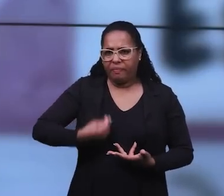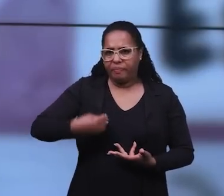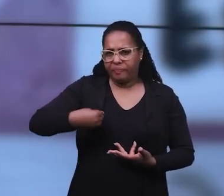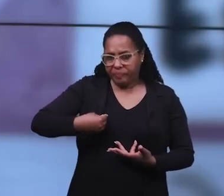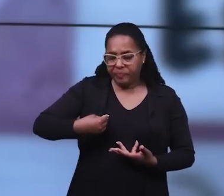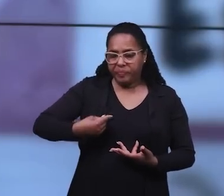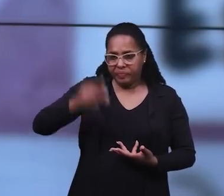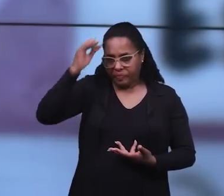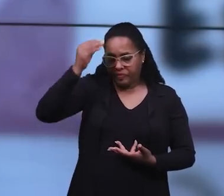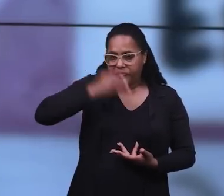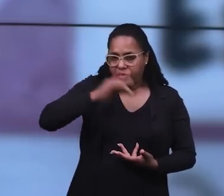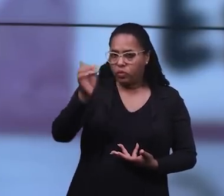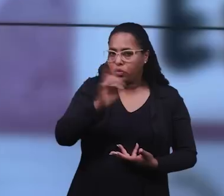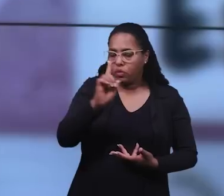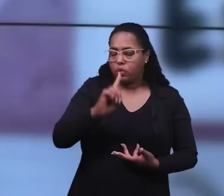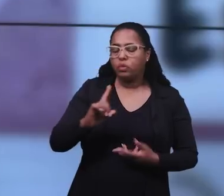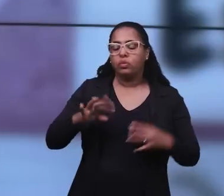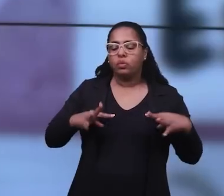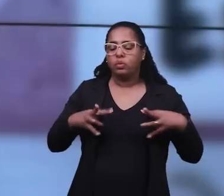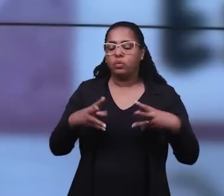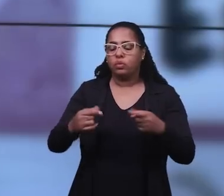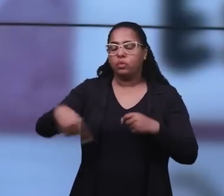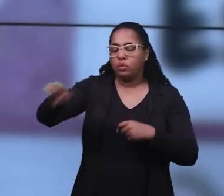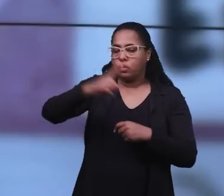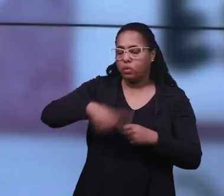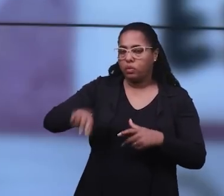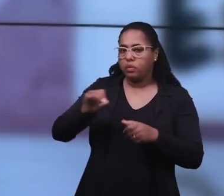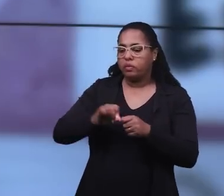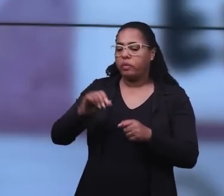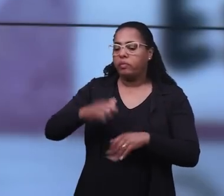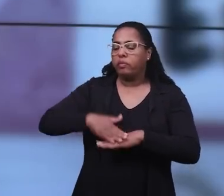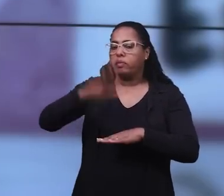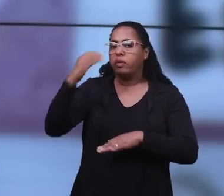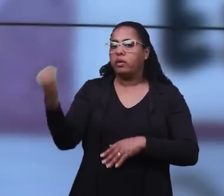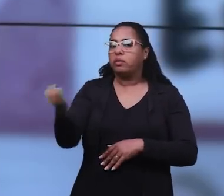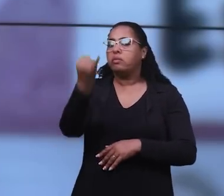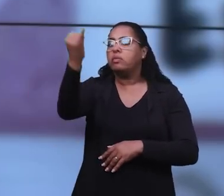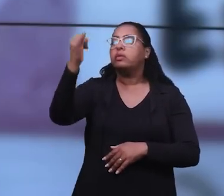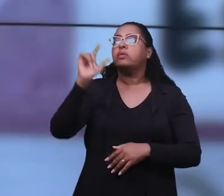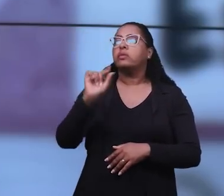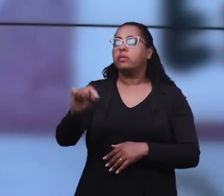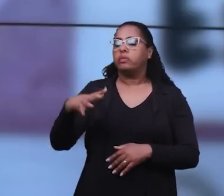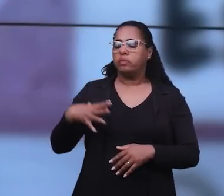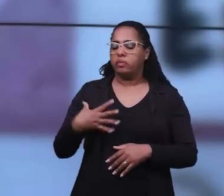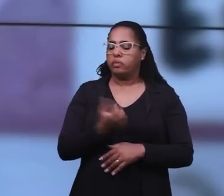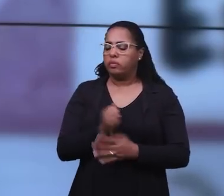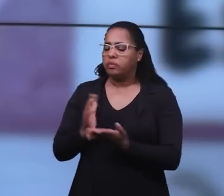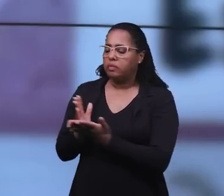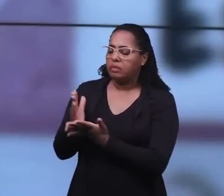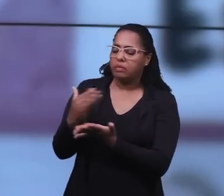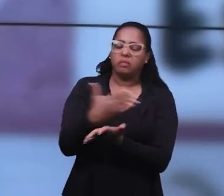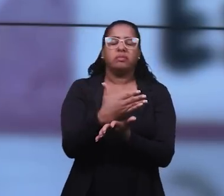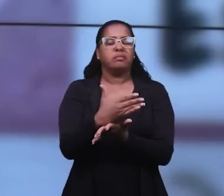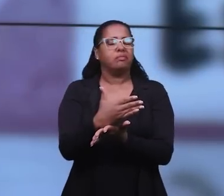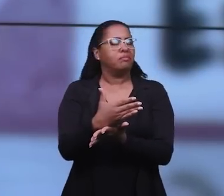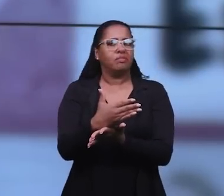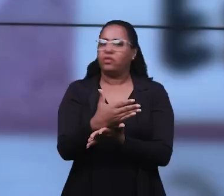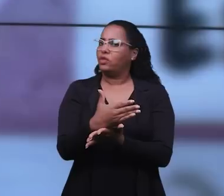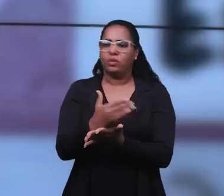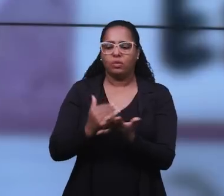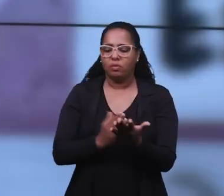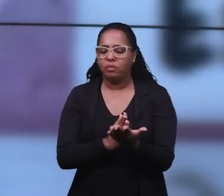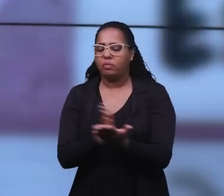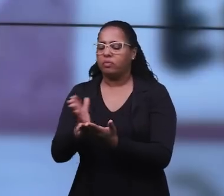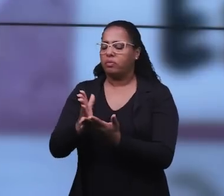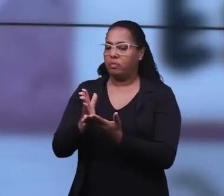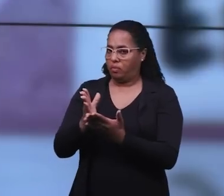esfriamento espiritual. Então, de tudo que fazemos, o mais importante é a salvação. É não se desviar da